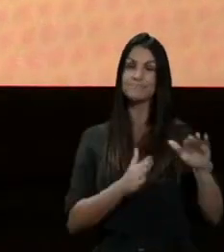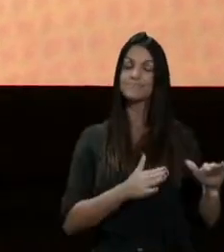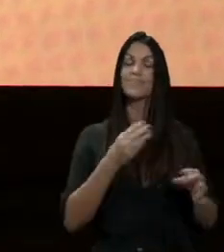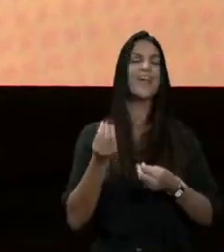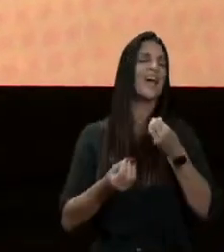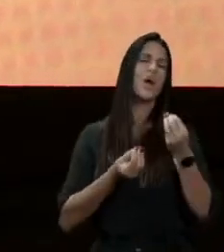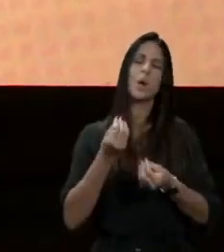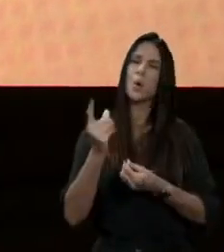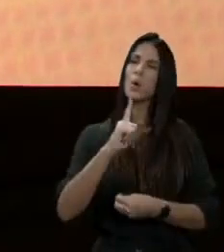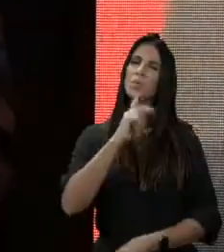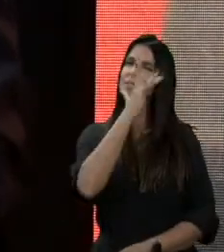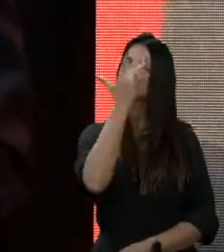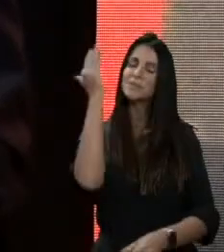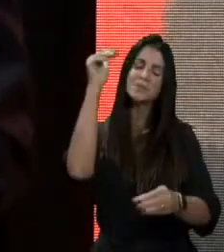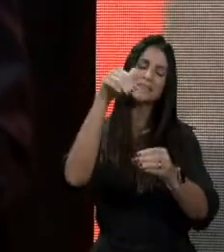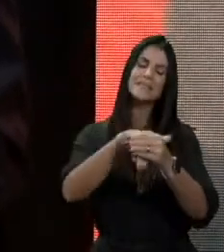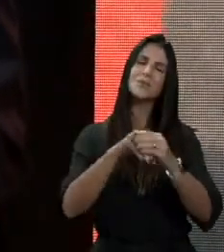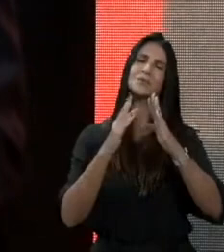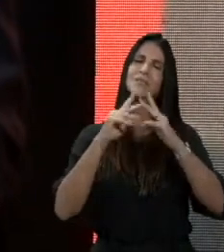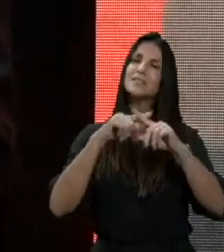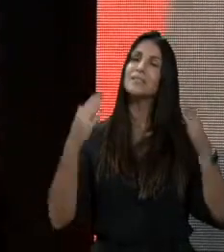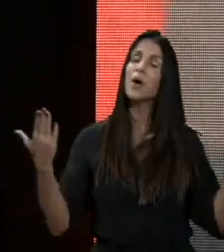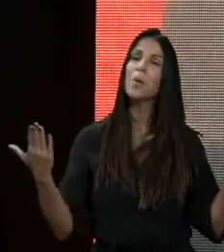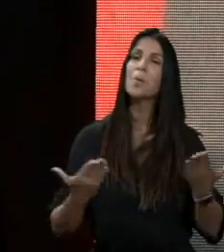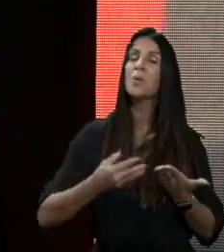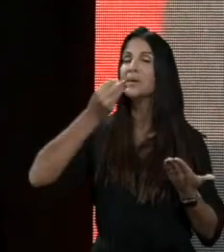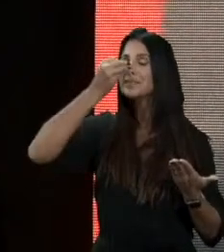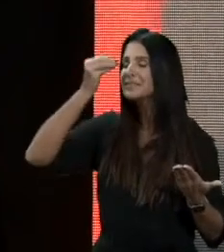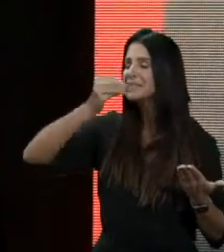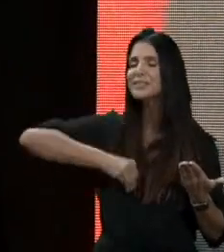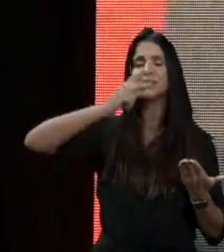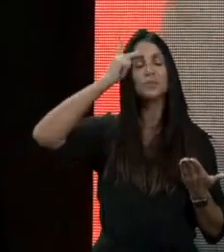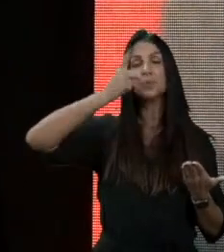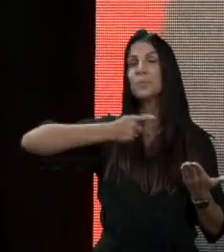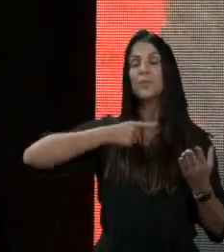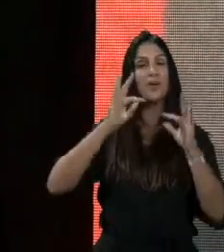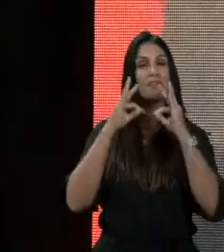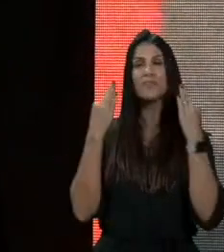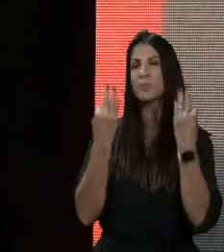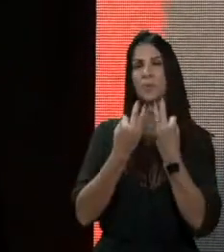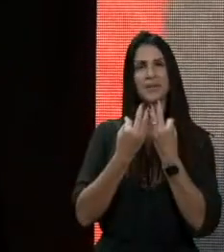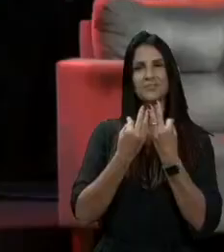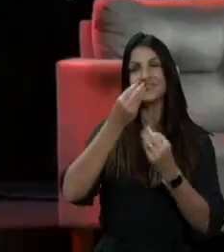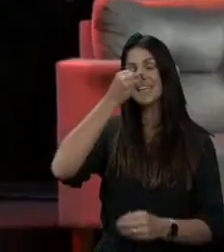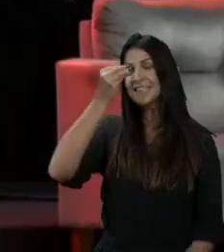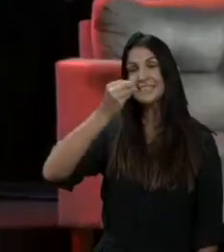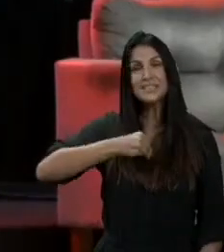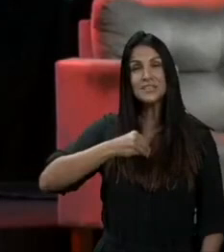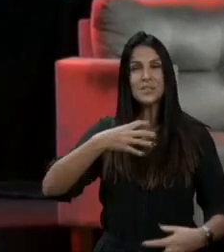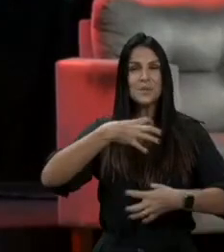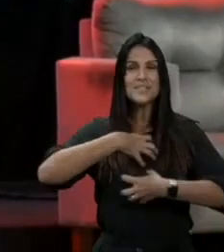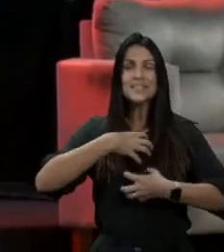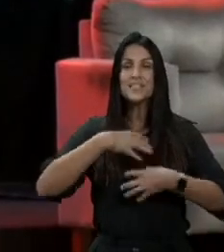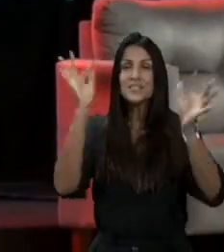hoje que desistiu da família Por que desistiu dos seus negócios que desistiu de ser feliz que